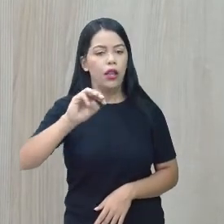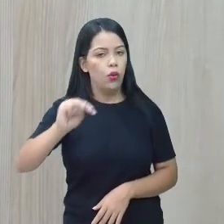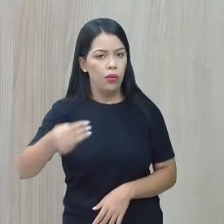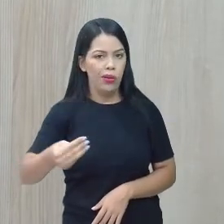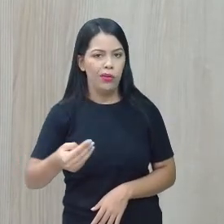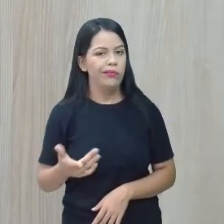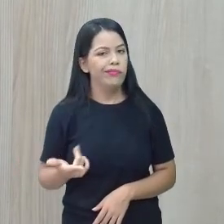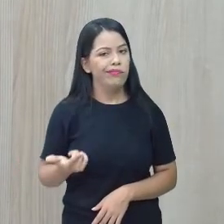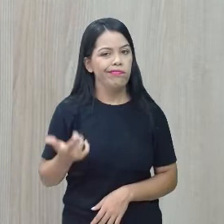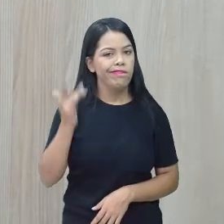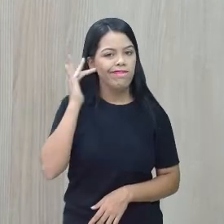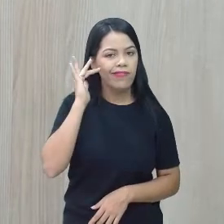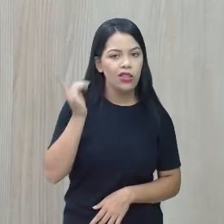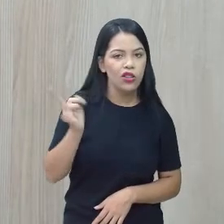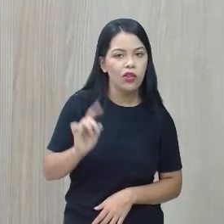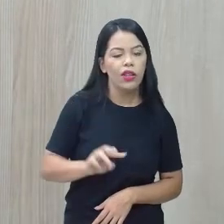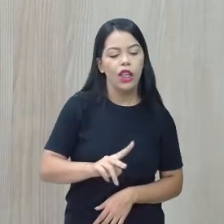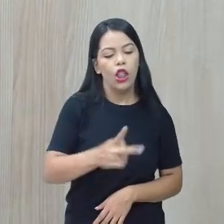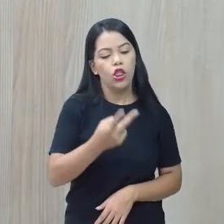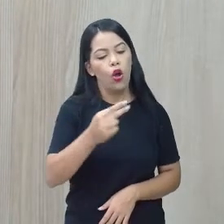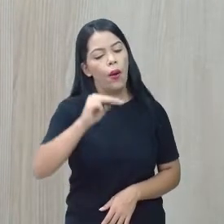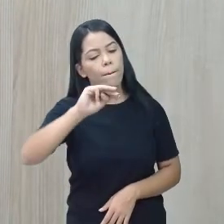Provavelmente não. Vai ter